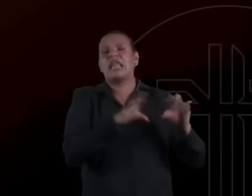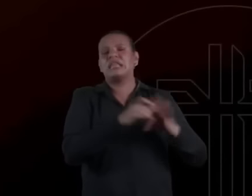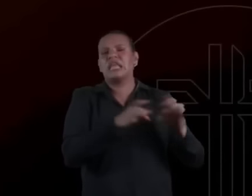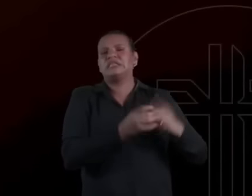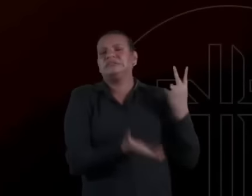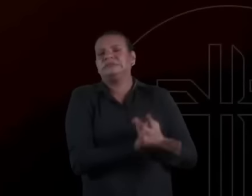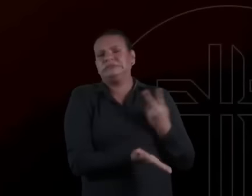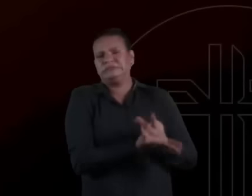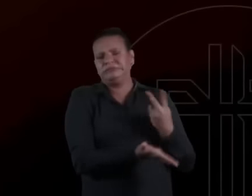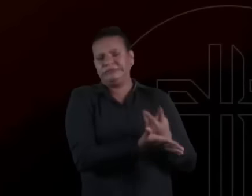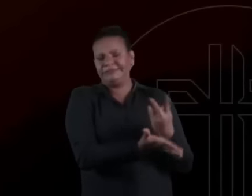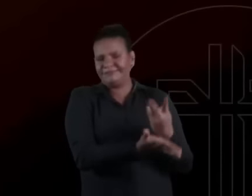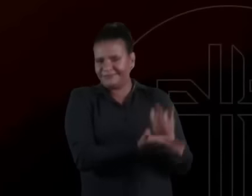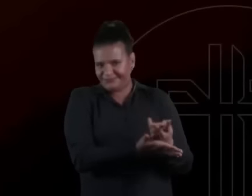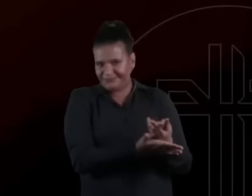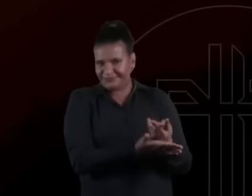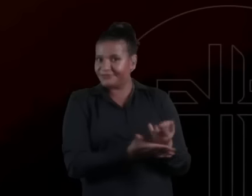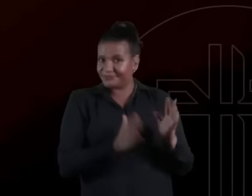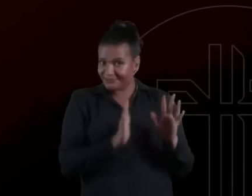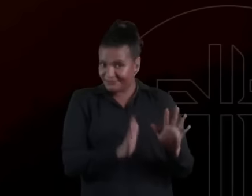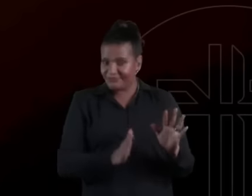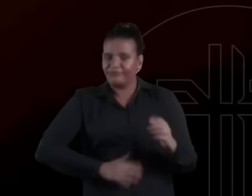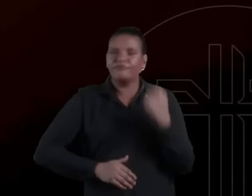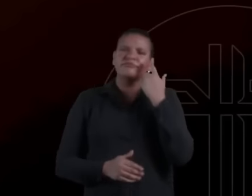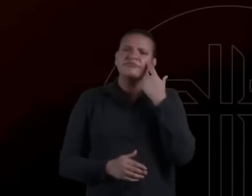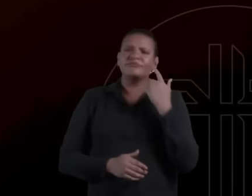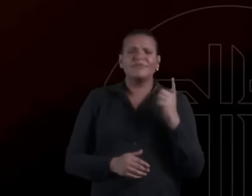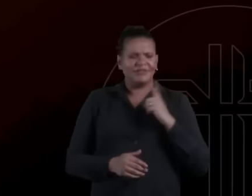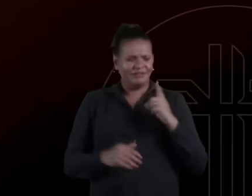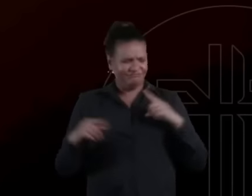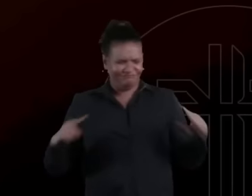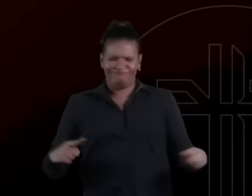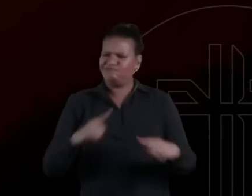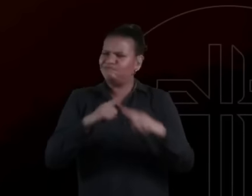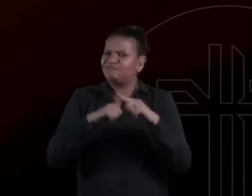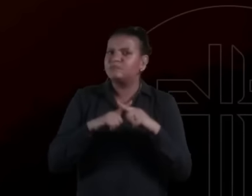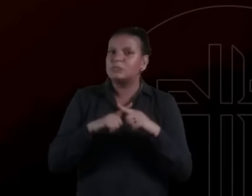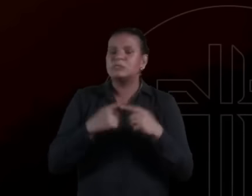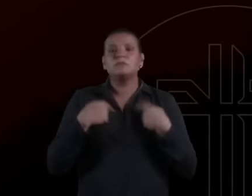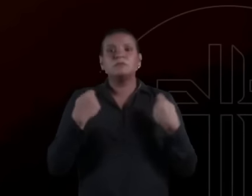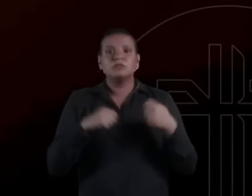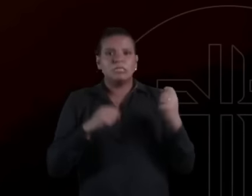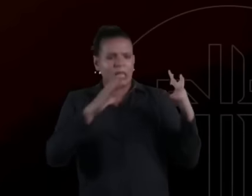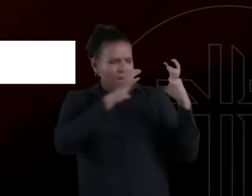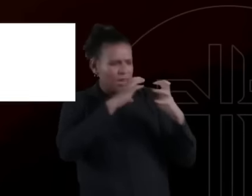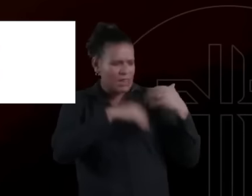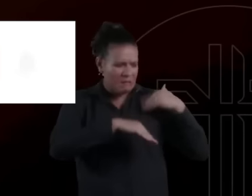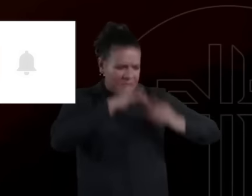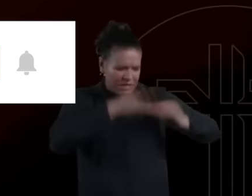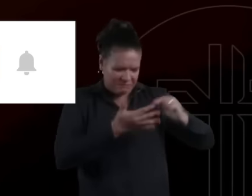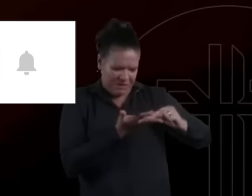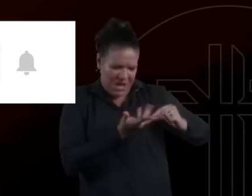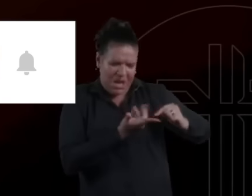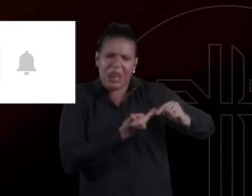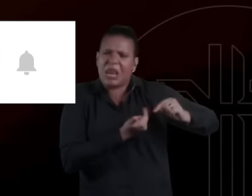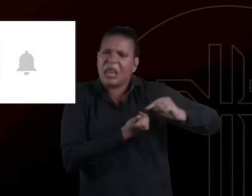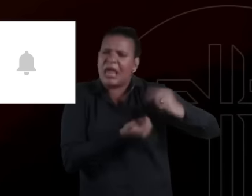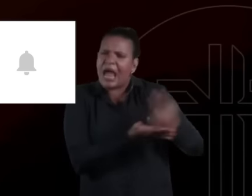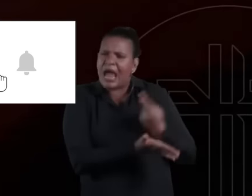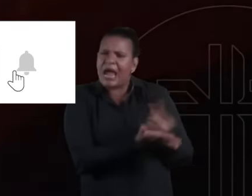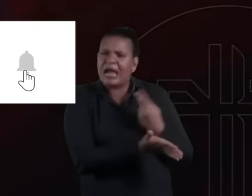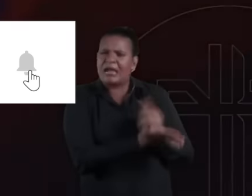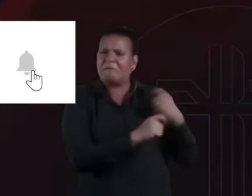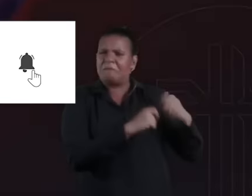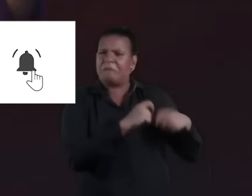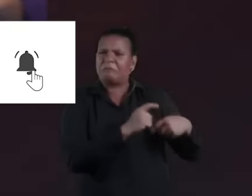permanentemente Ou seja você quer vencer essa guerra você tem que arrancar da tua vida essas coisas Amém ou